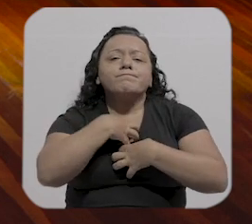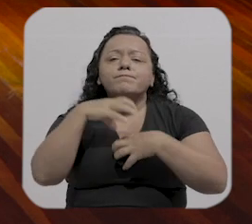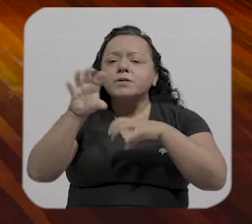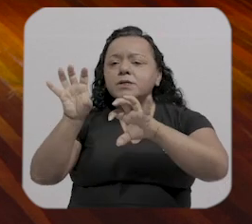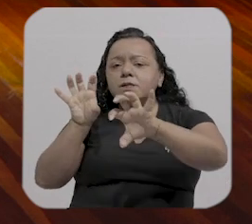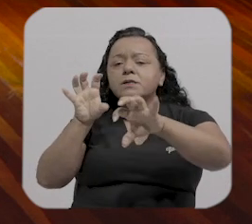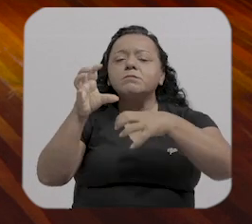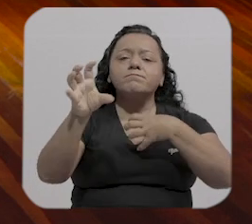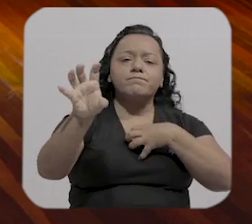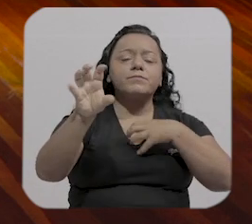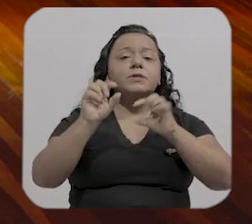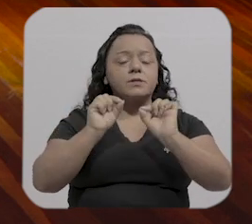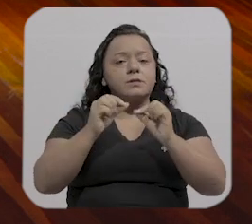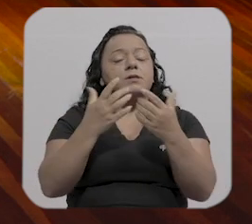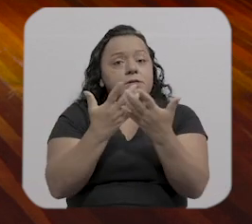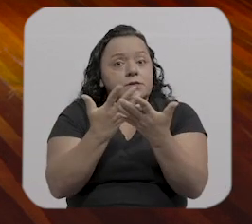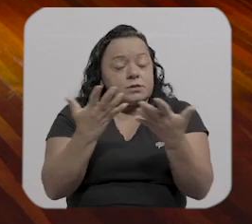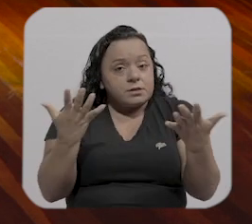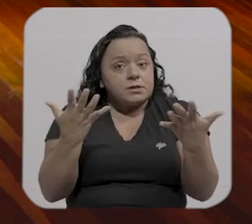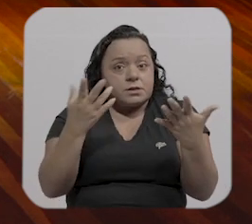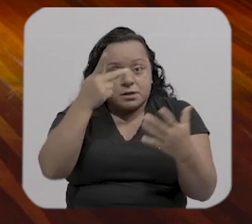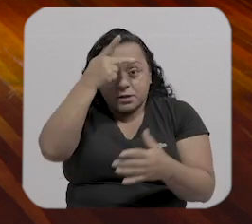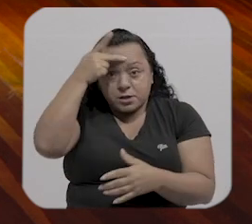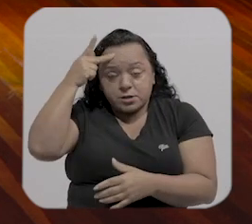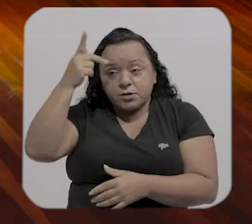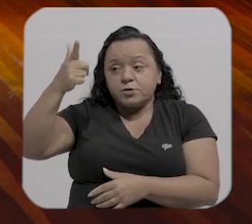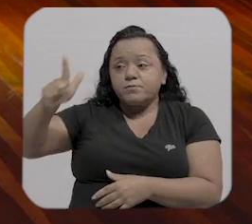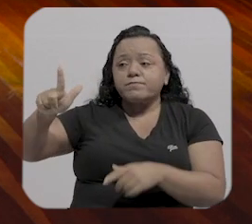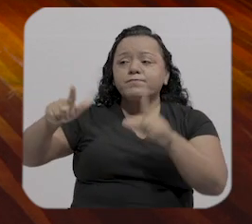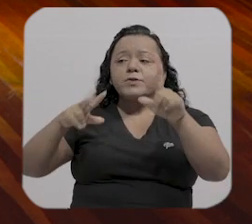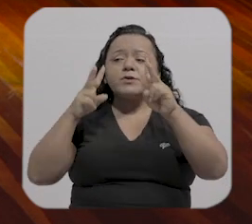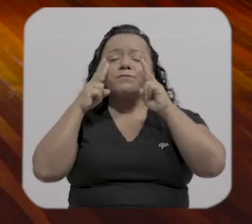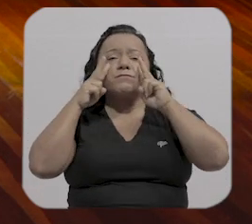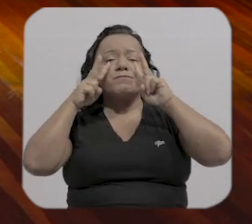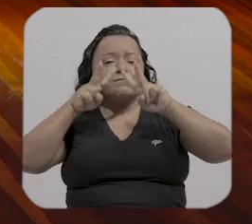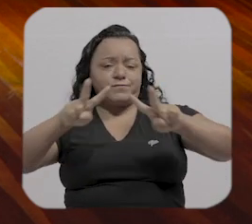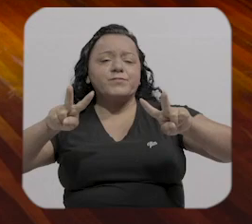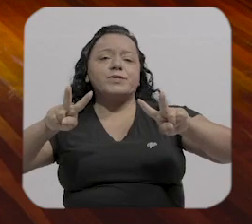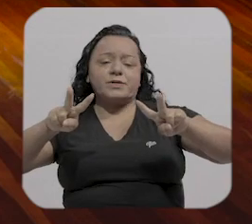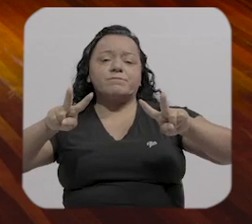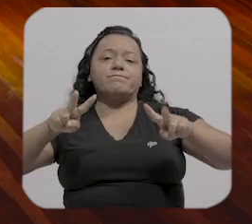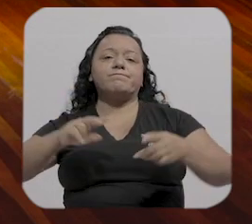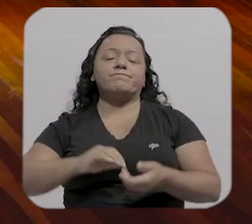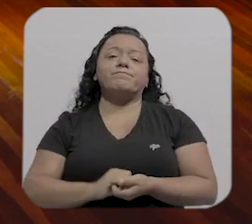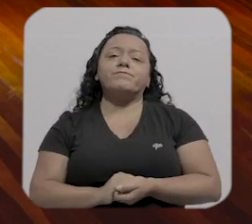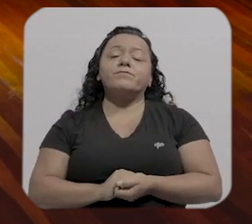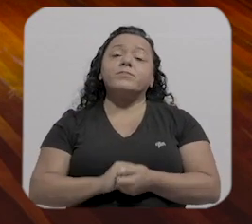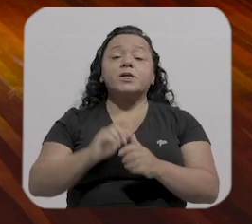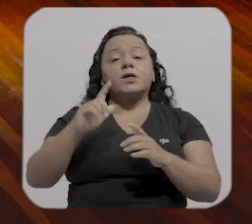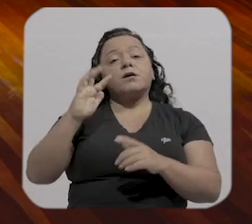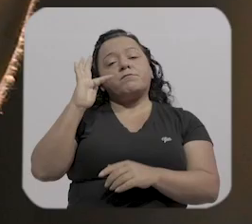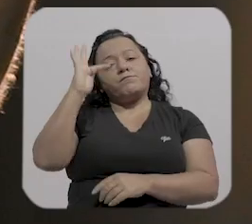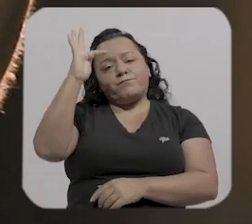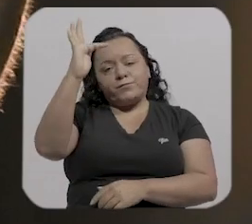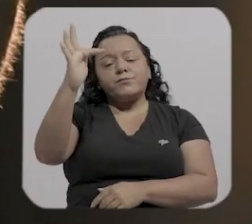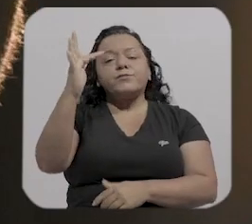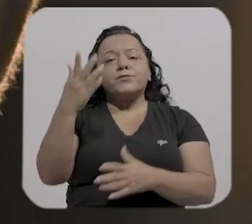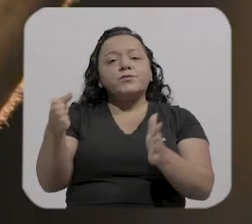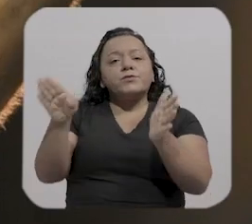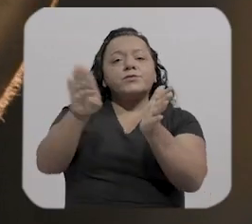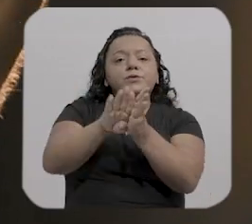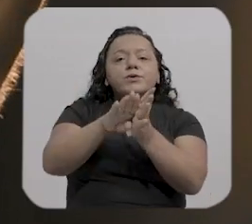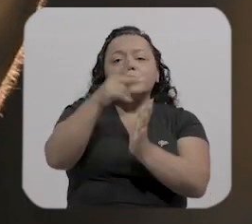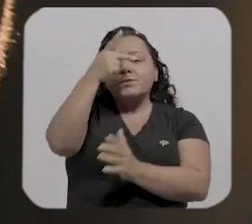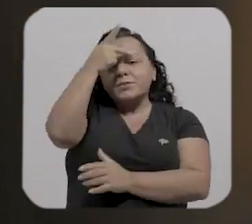colocar minha sensibilidade ali. As outras pessoas têm que ver isso de alguma forma. Talvez um dia